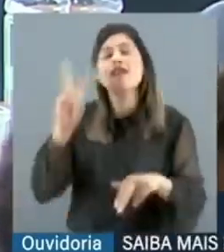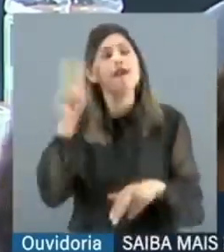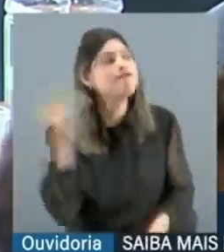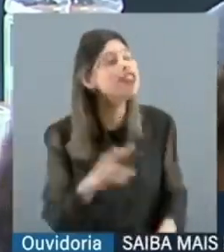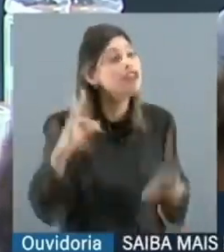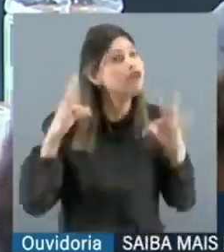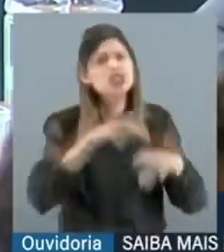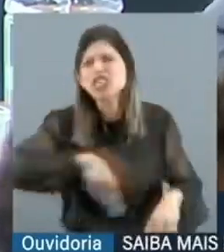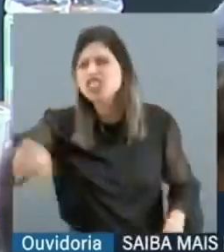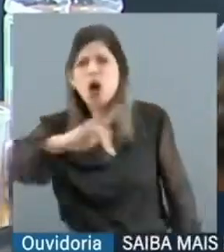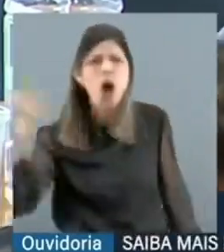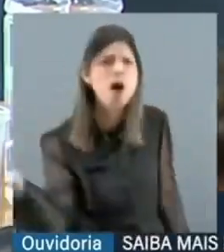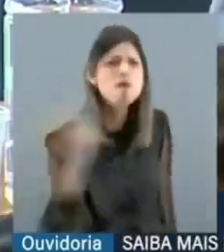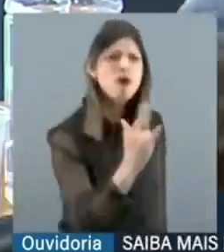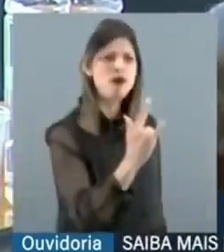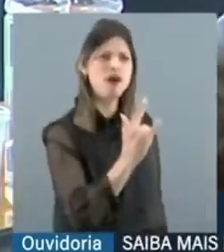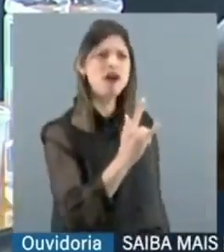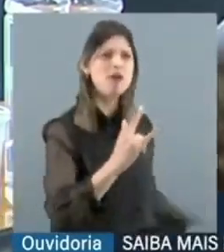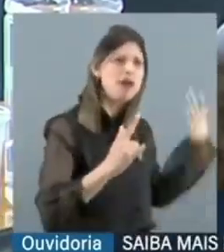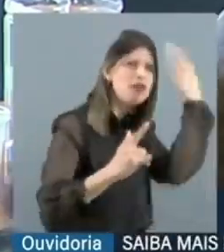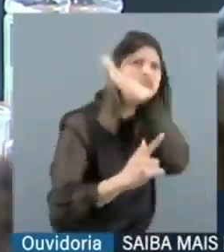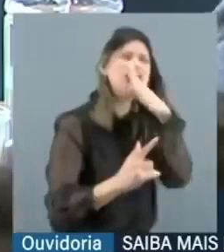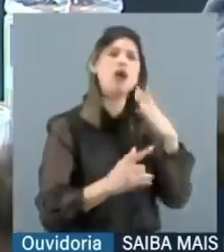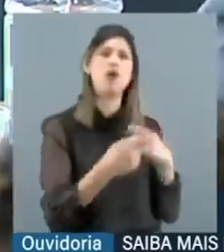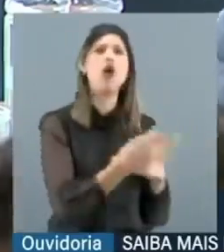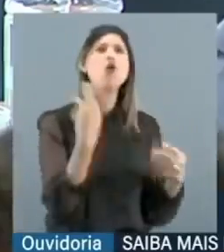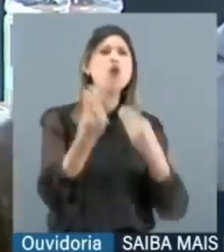ex-presidente Bolsonaro. Eu nunca vi tanto amor para um ex, gente,